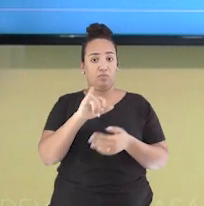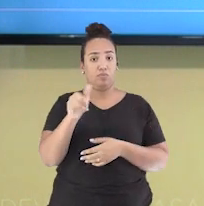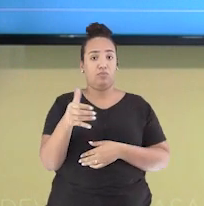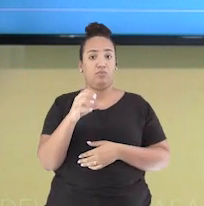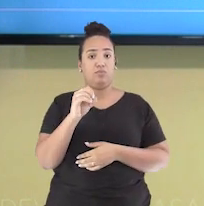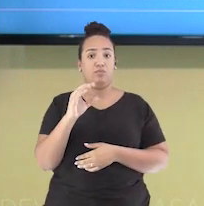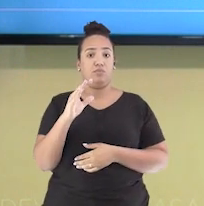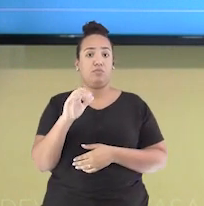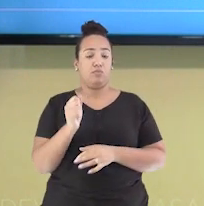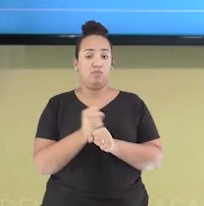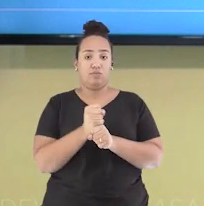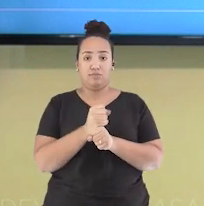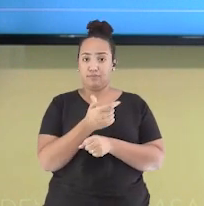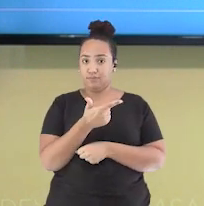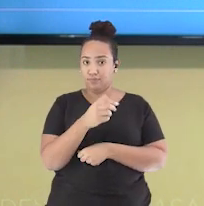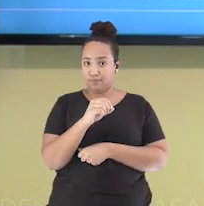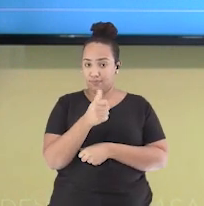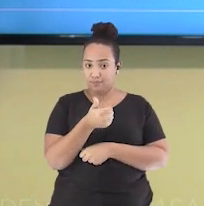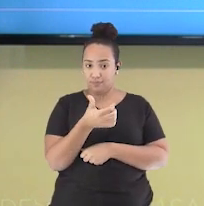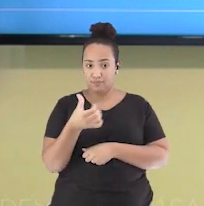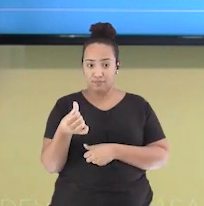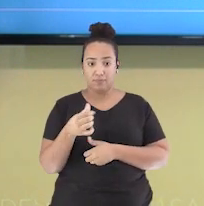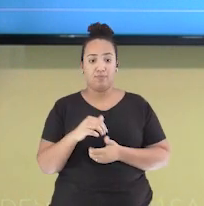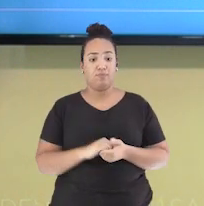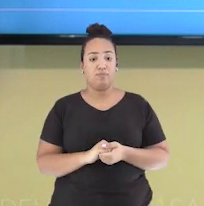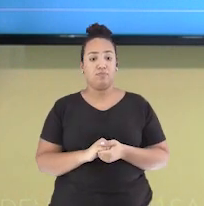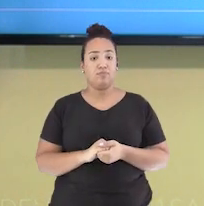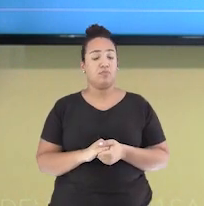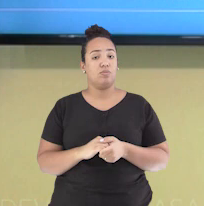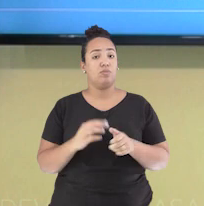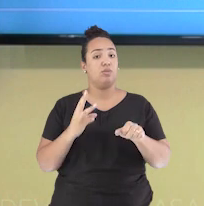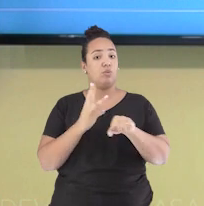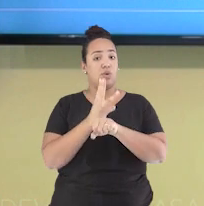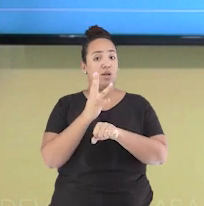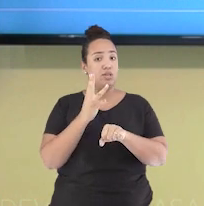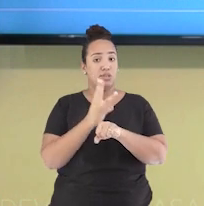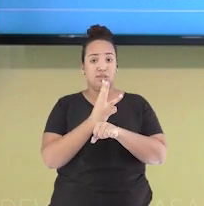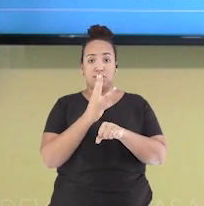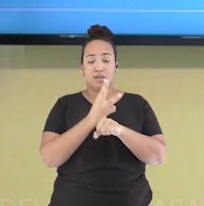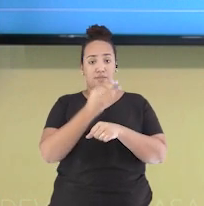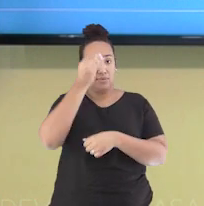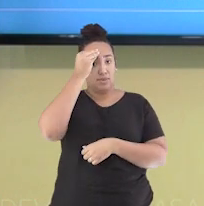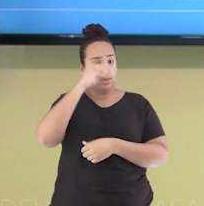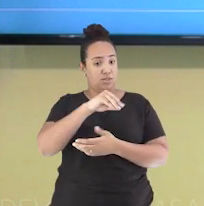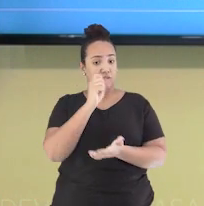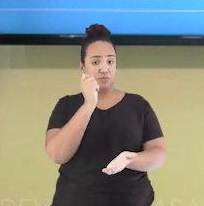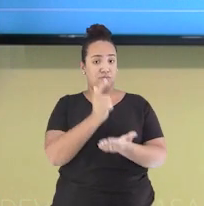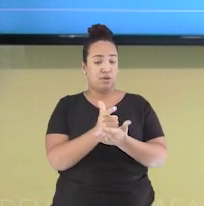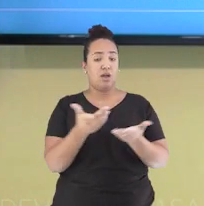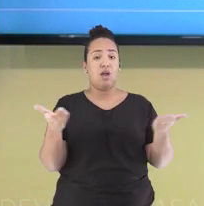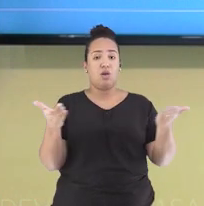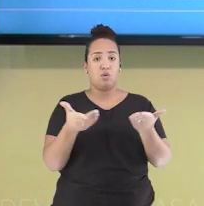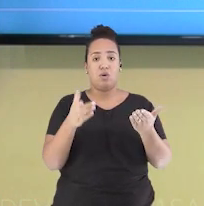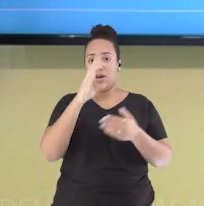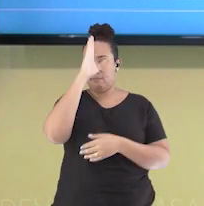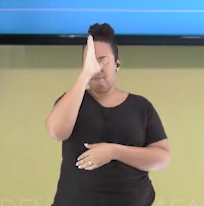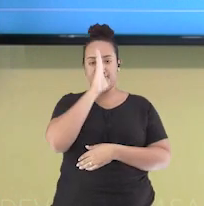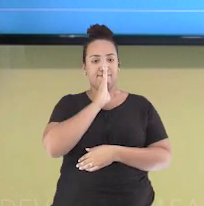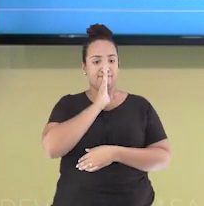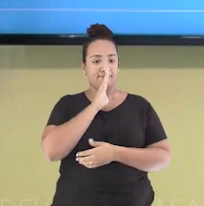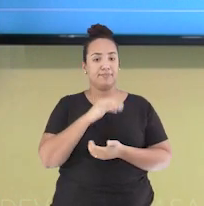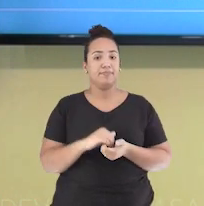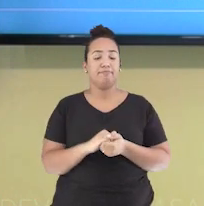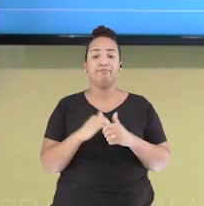de 2016. WhatsApp desiste de cobrar taxa e será gratuito para sempre. Em um evento de tecnologia em Munique,